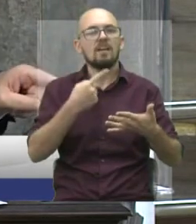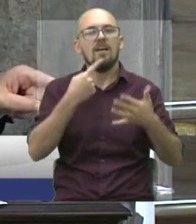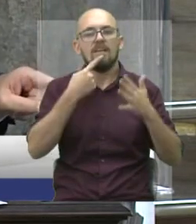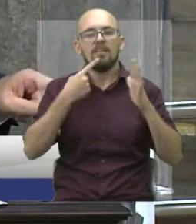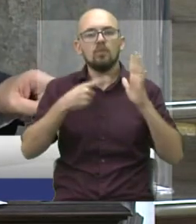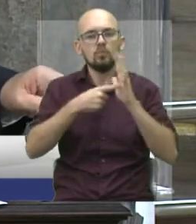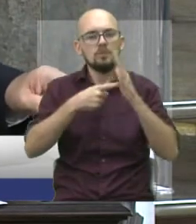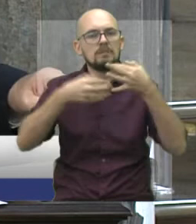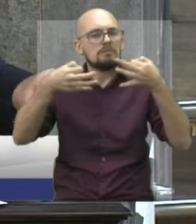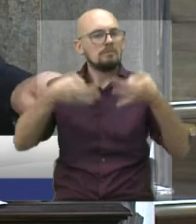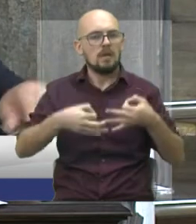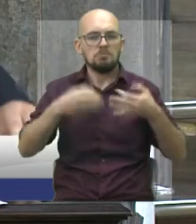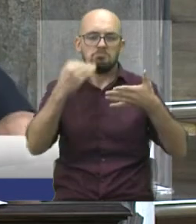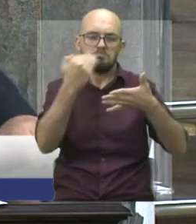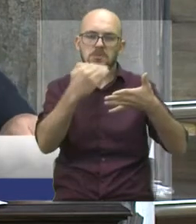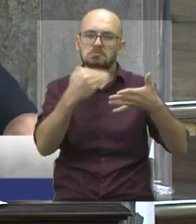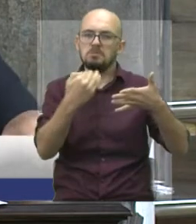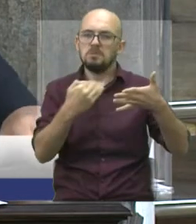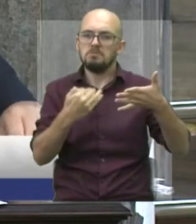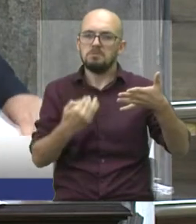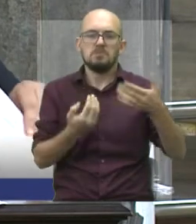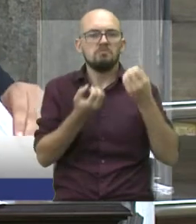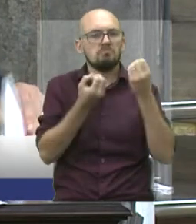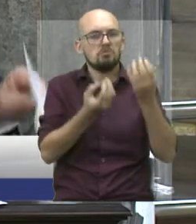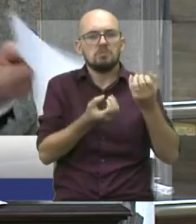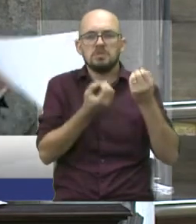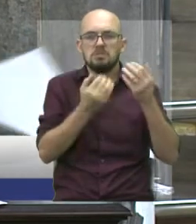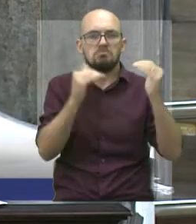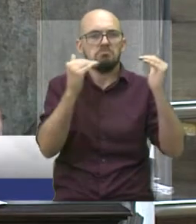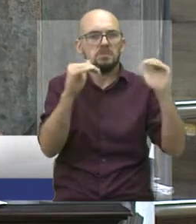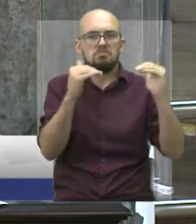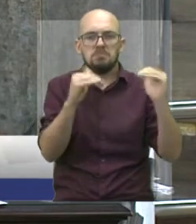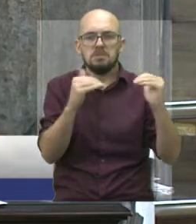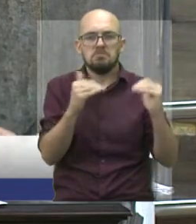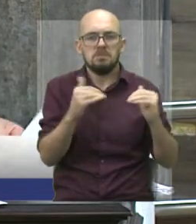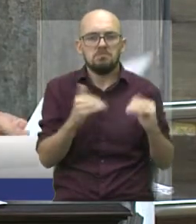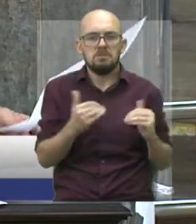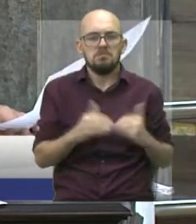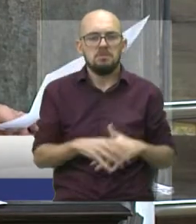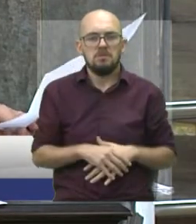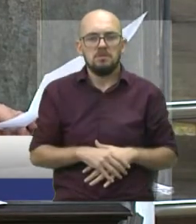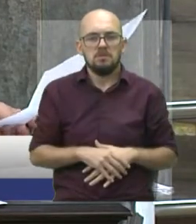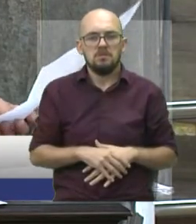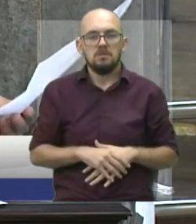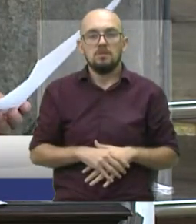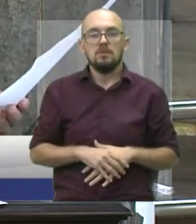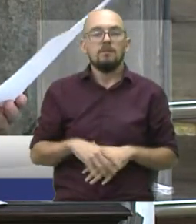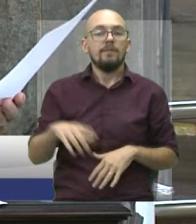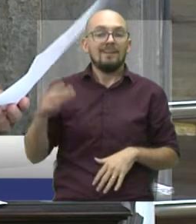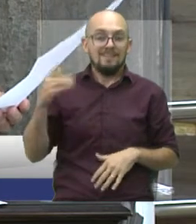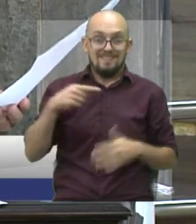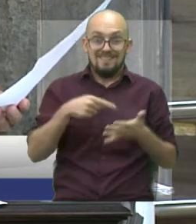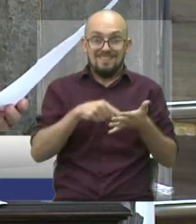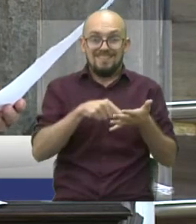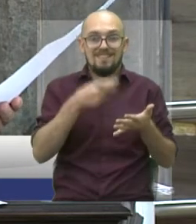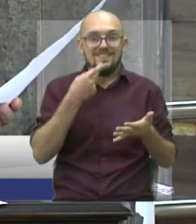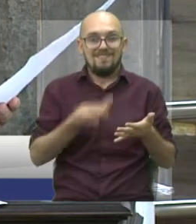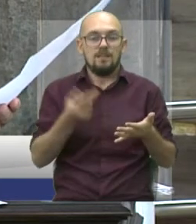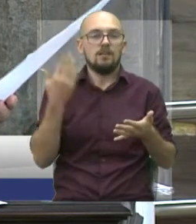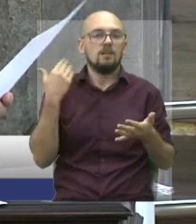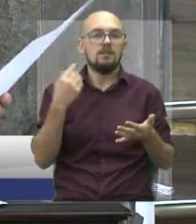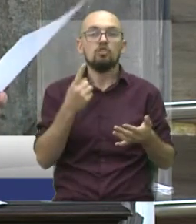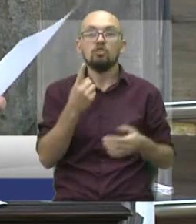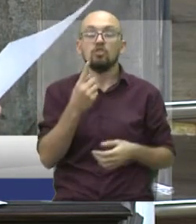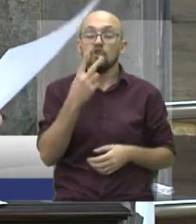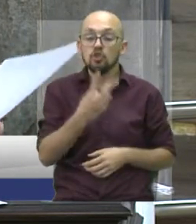denúncia. São várias coisas que temos aqui. Desde 2013,